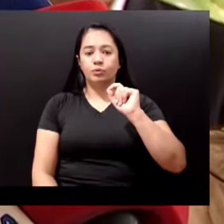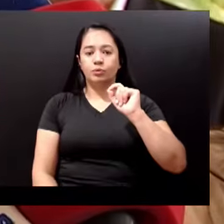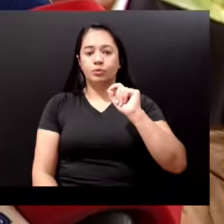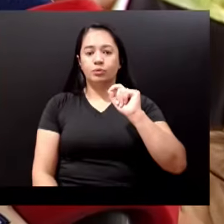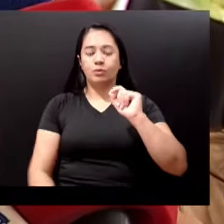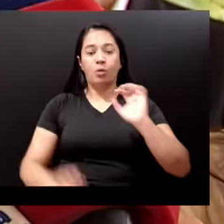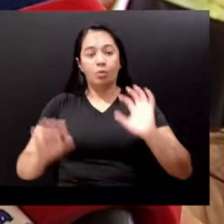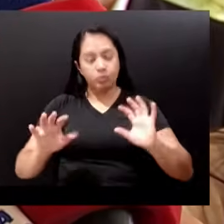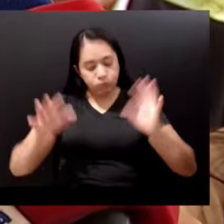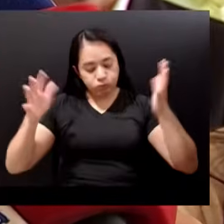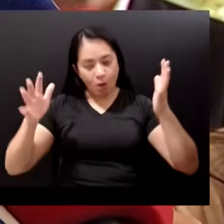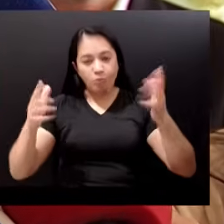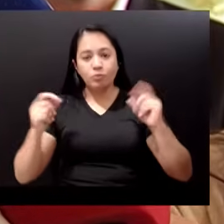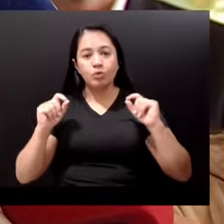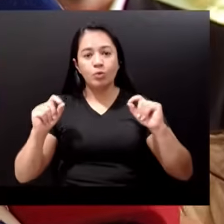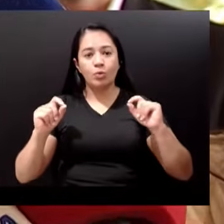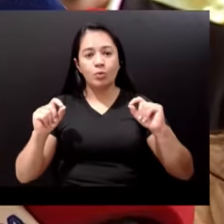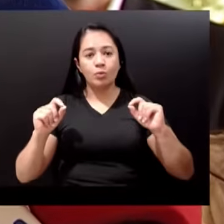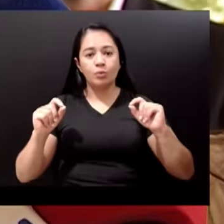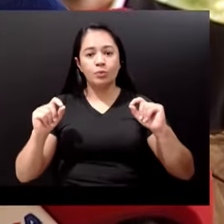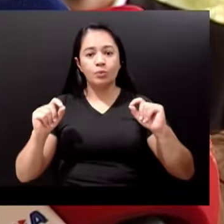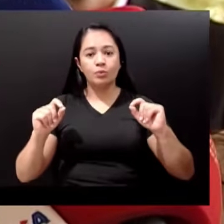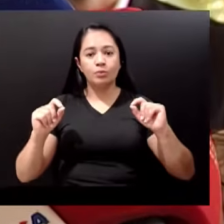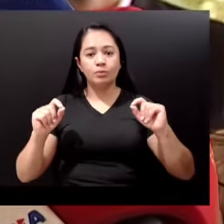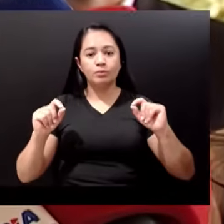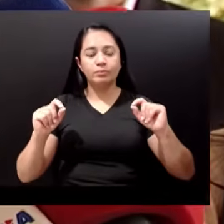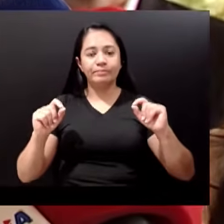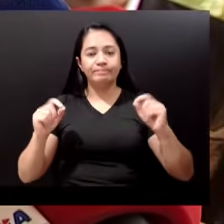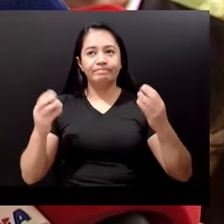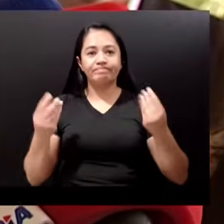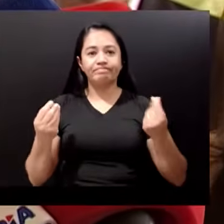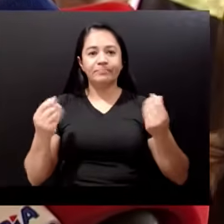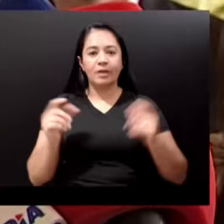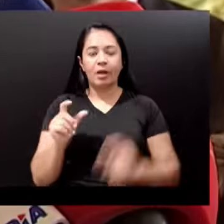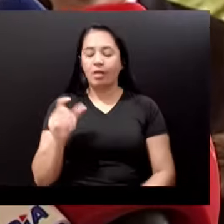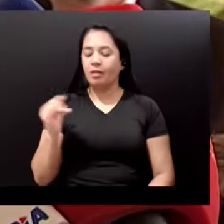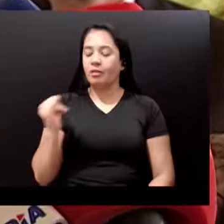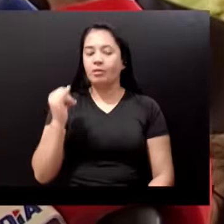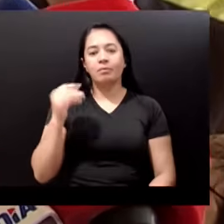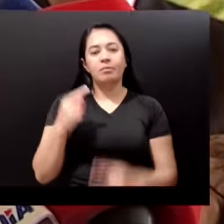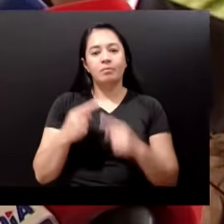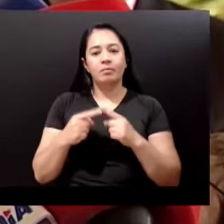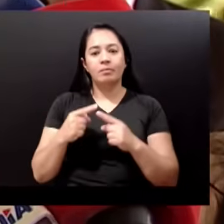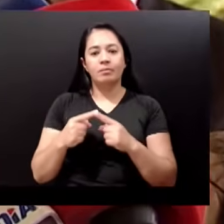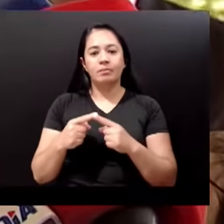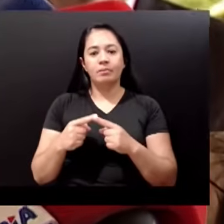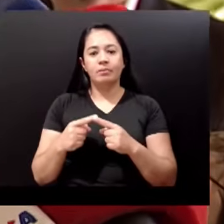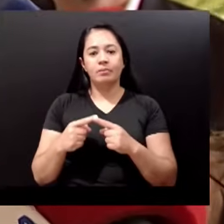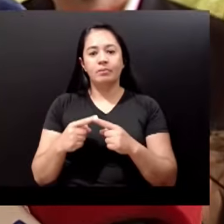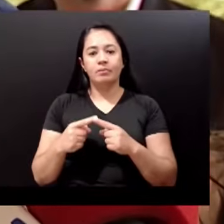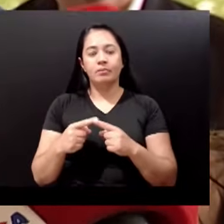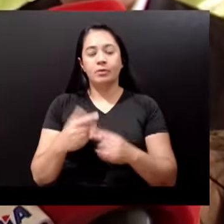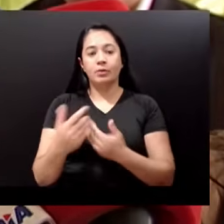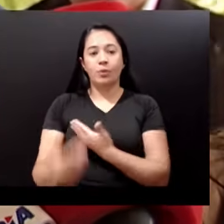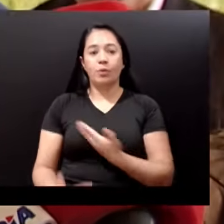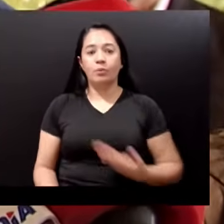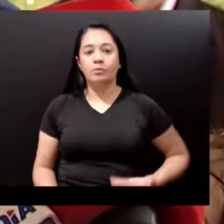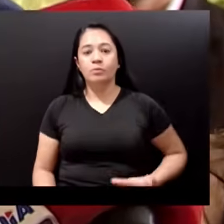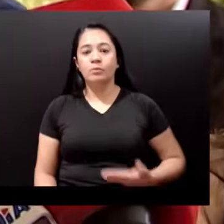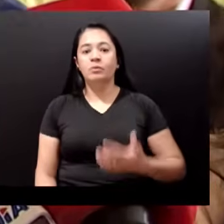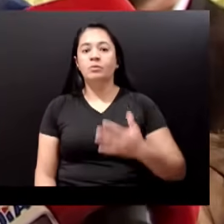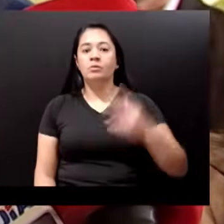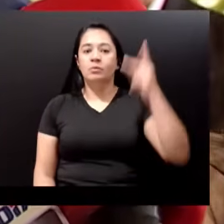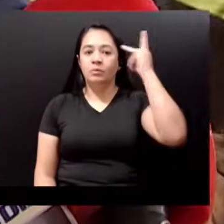Comemoração é uma palavra importante nesse sentido porque o governo do estado de São Paulo atendeu a